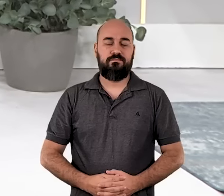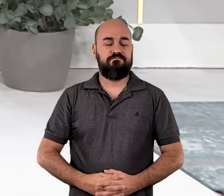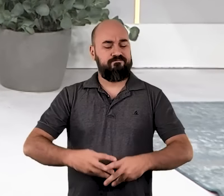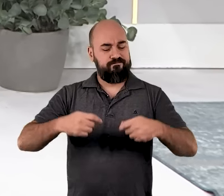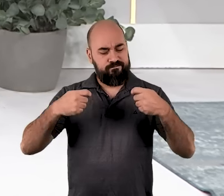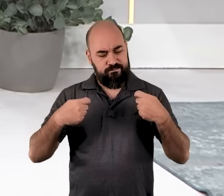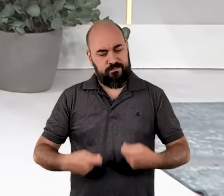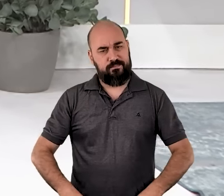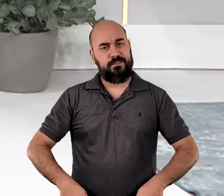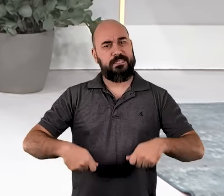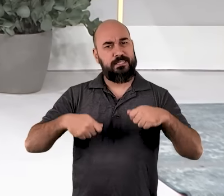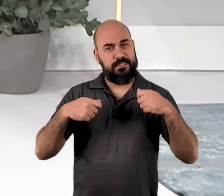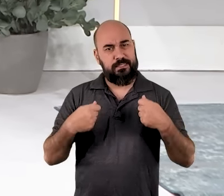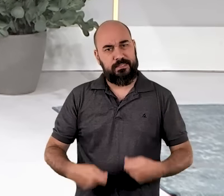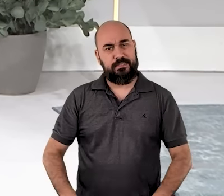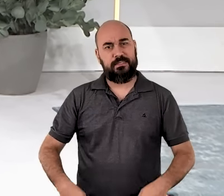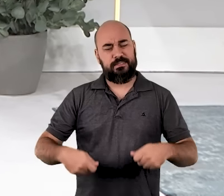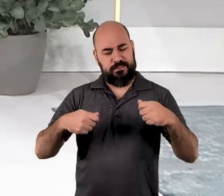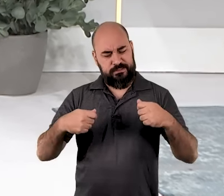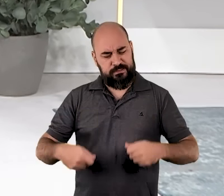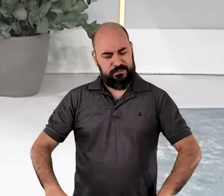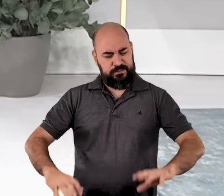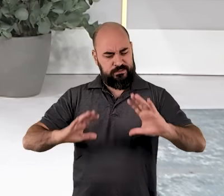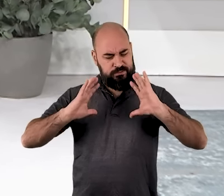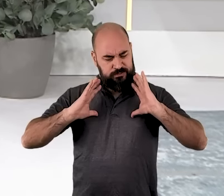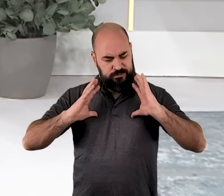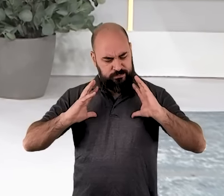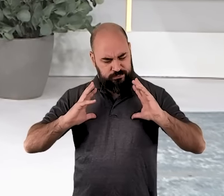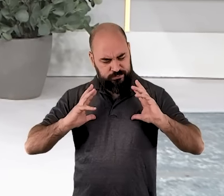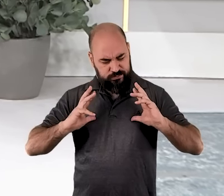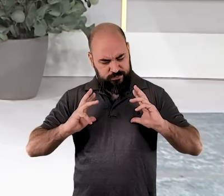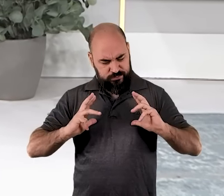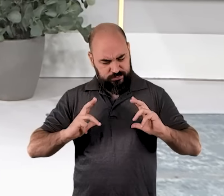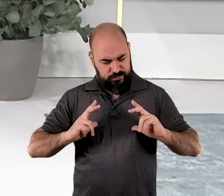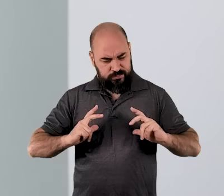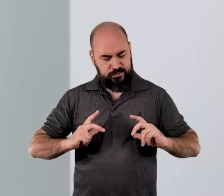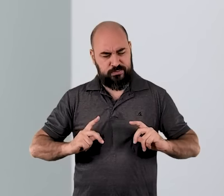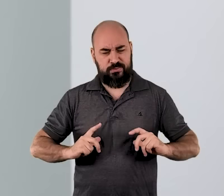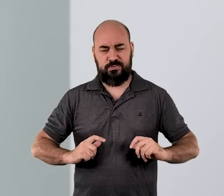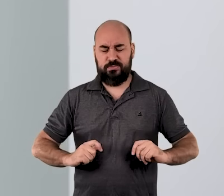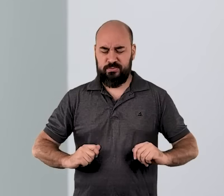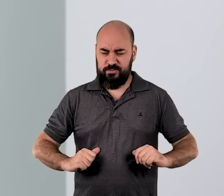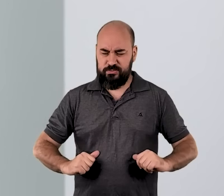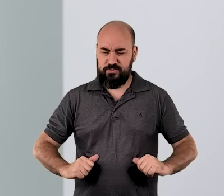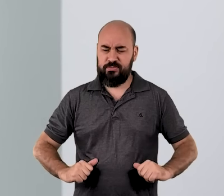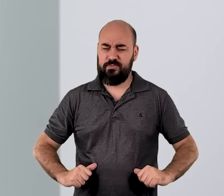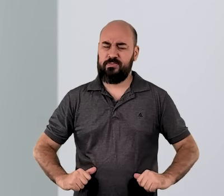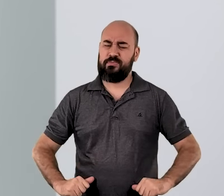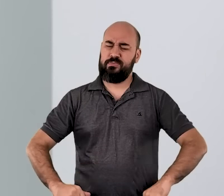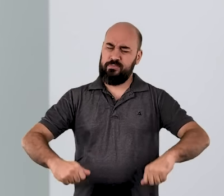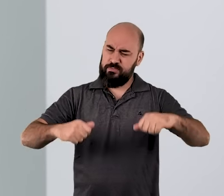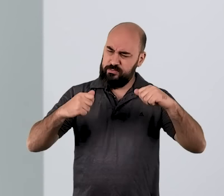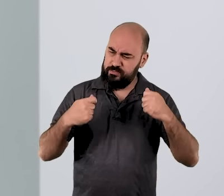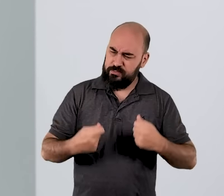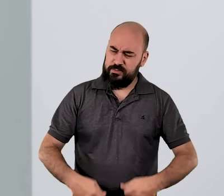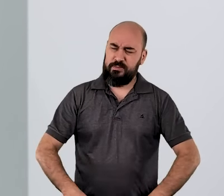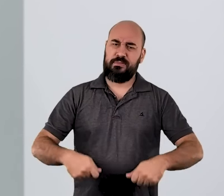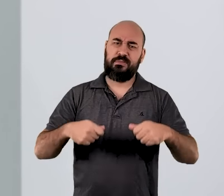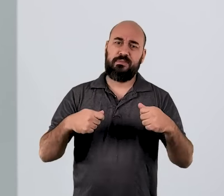Preciso ser puro, pois há quem creia em